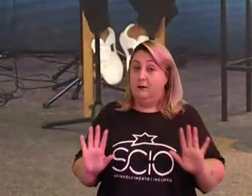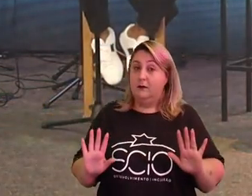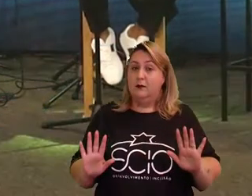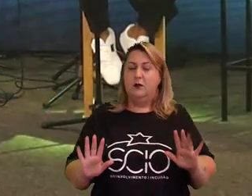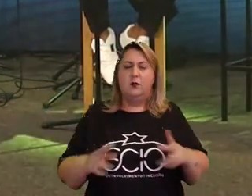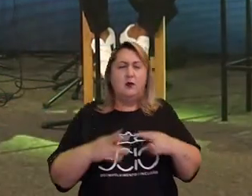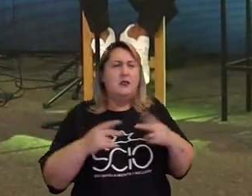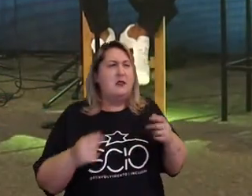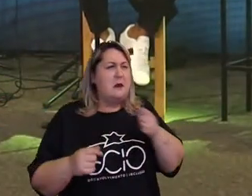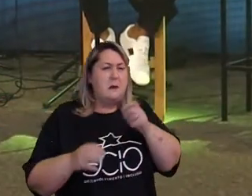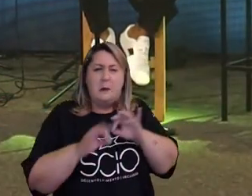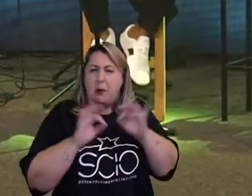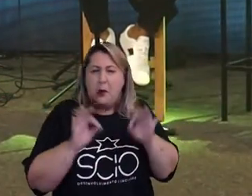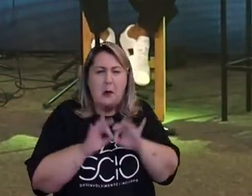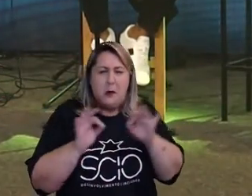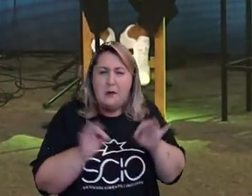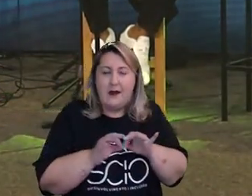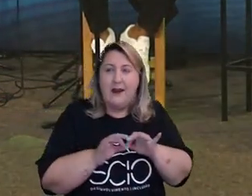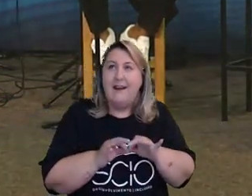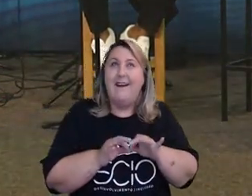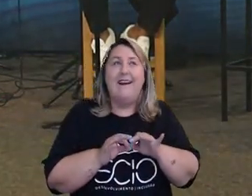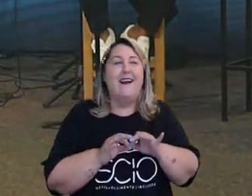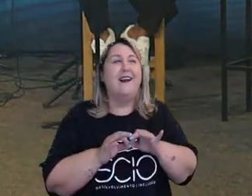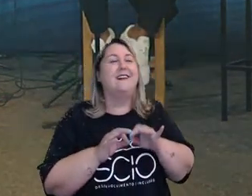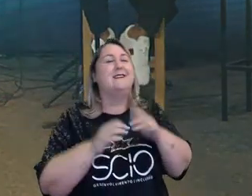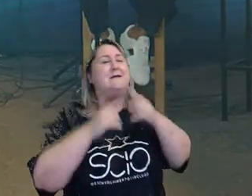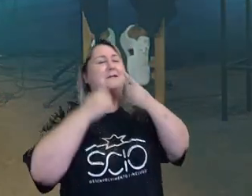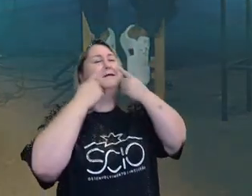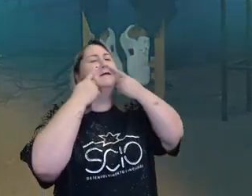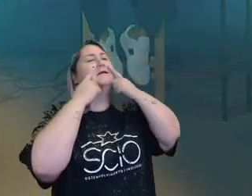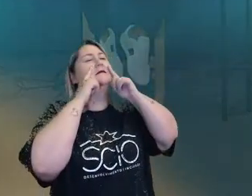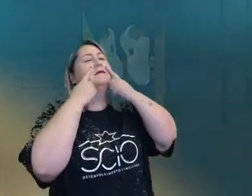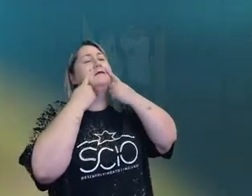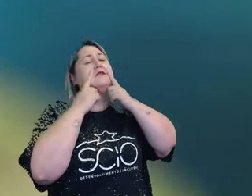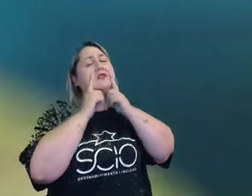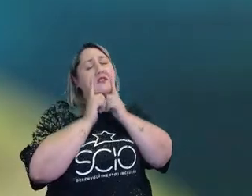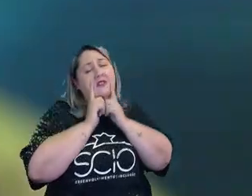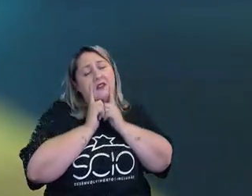Uma coisa à toa é um bom motivo pra gente